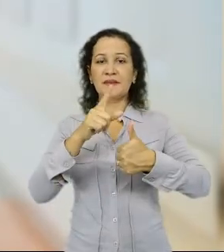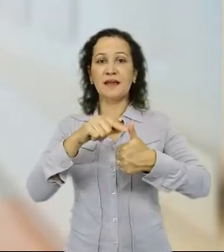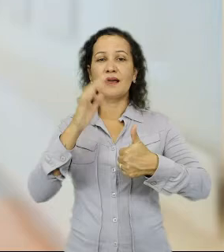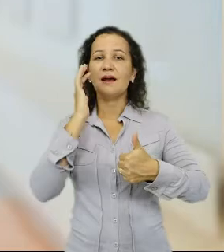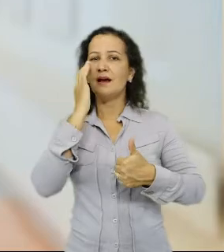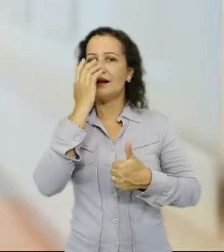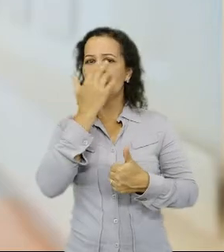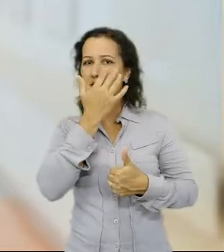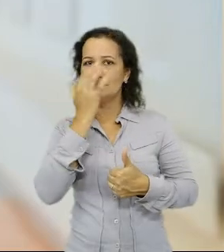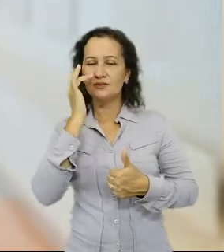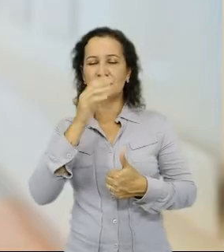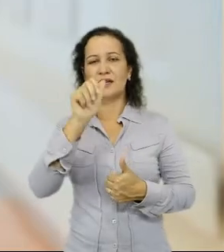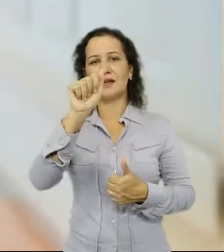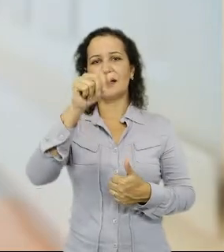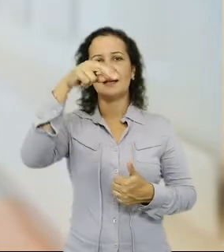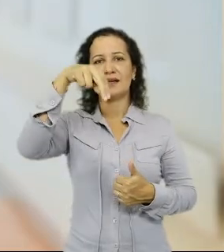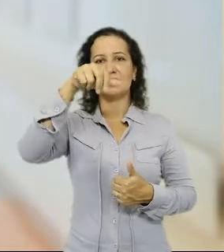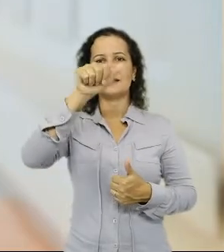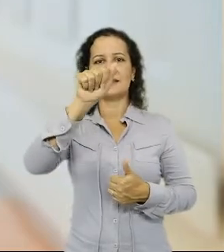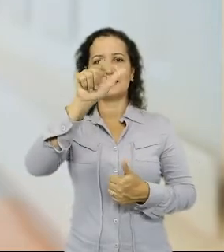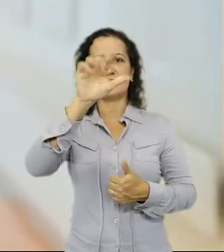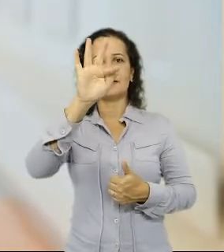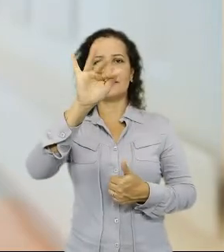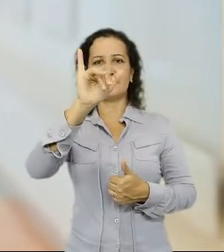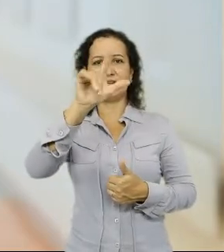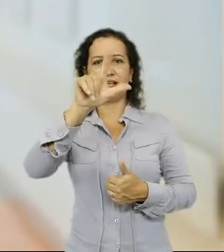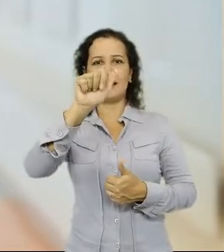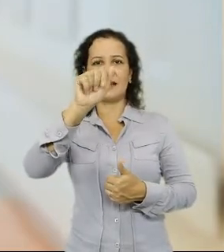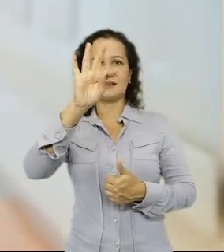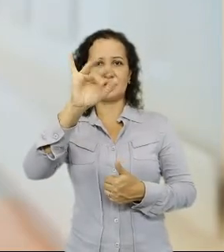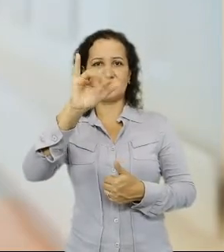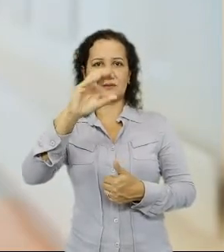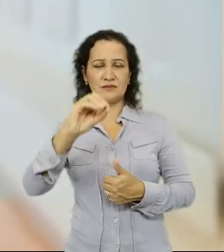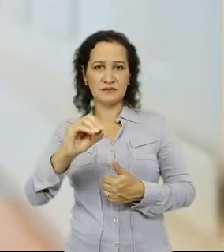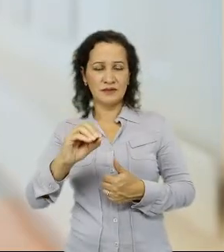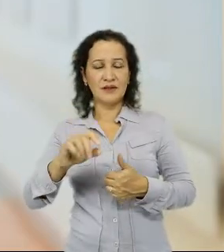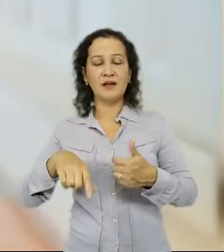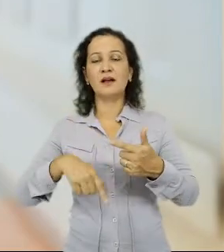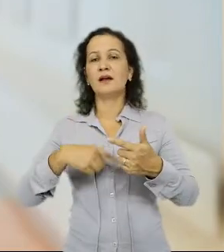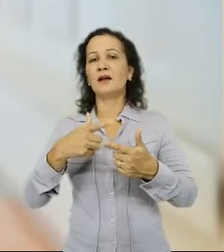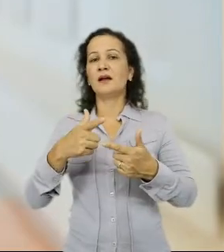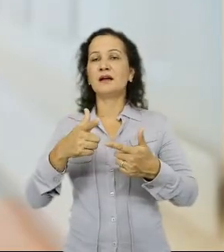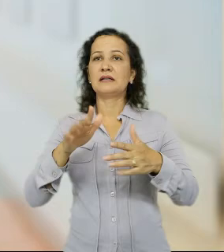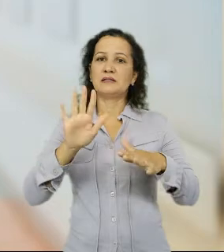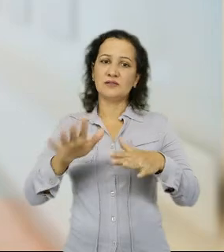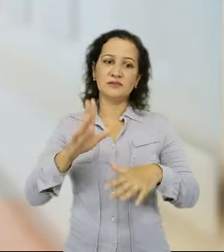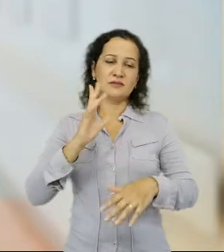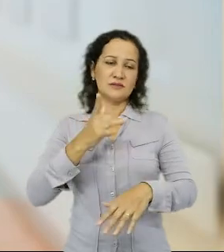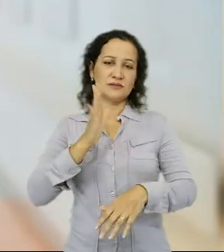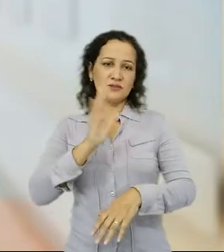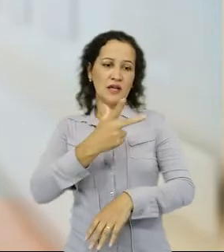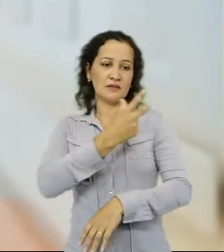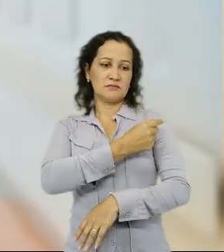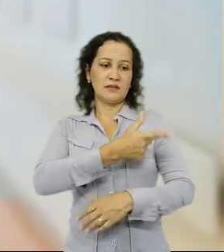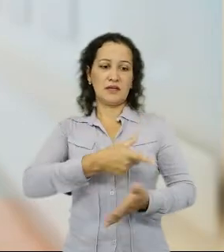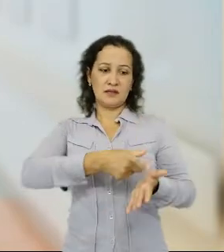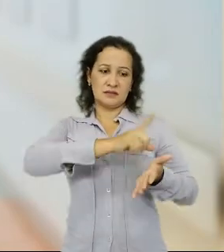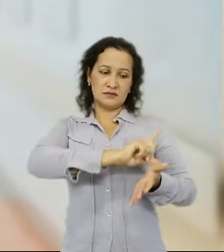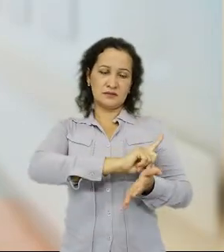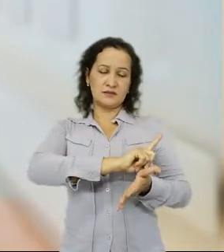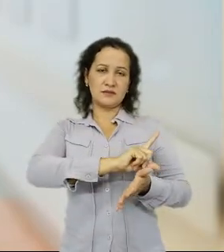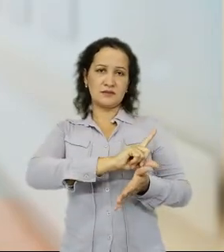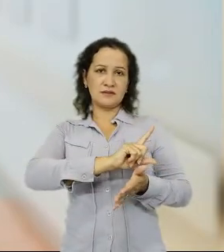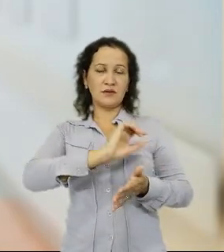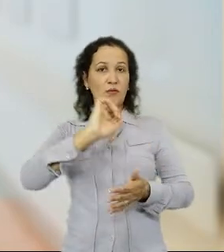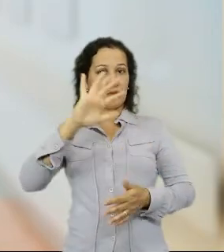hipersensibilidade, uma reação anafilática confirmada após recebimento de uma dose anterior, e também